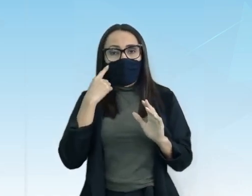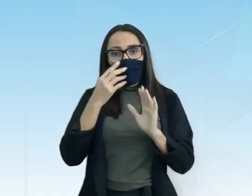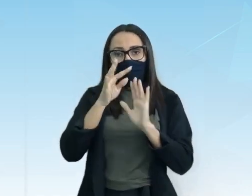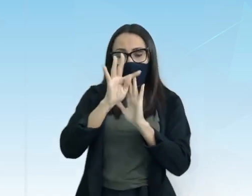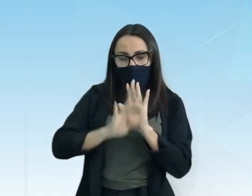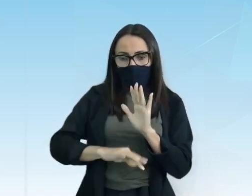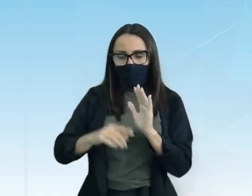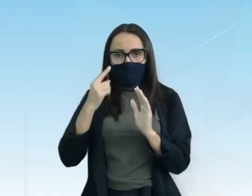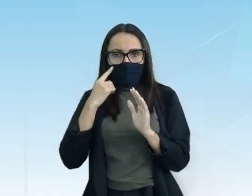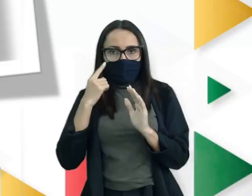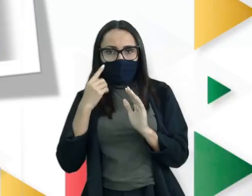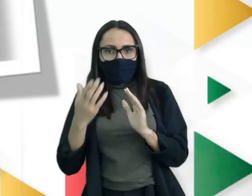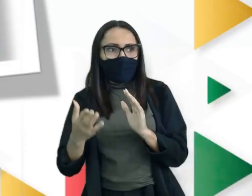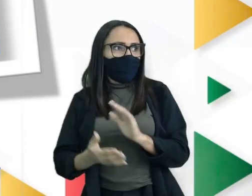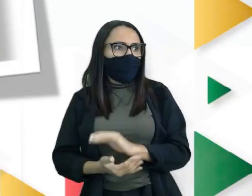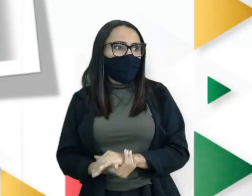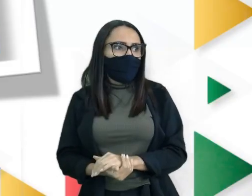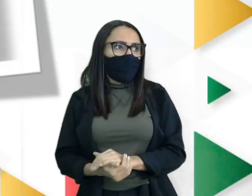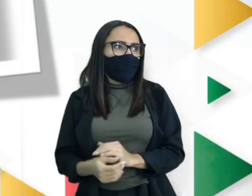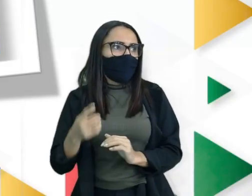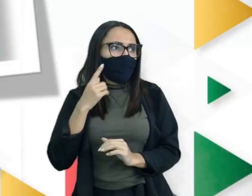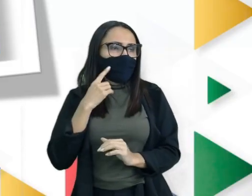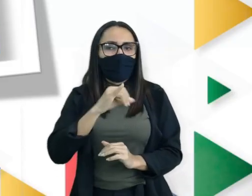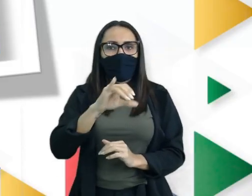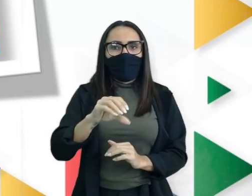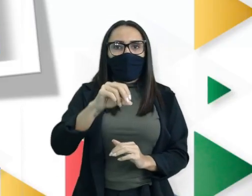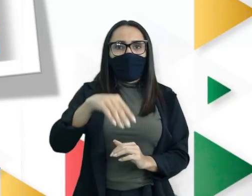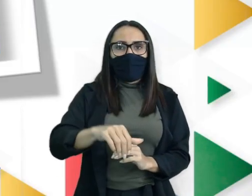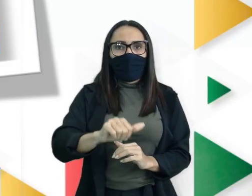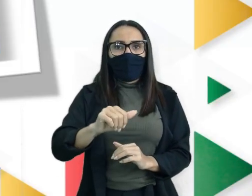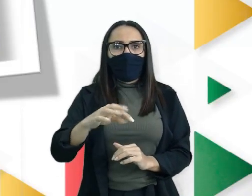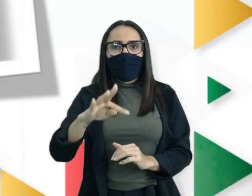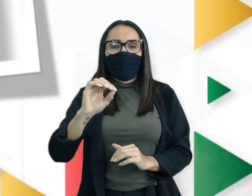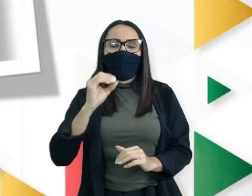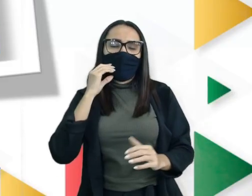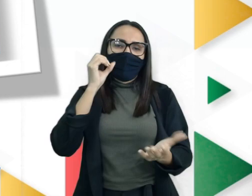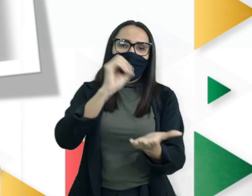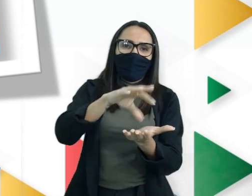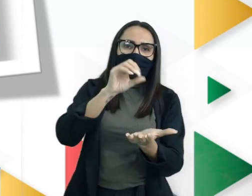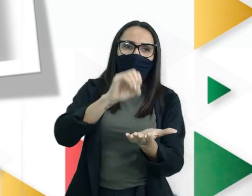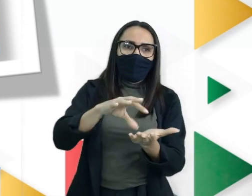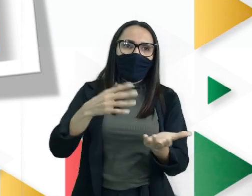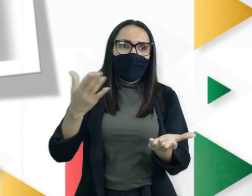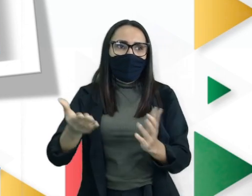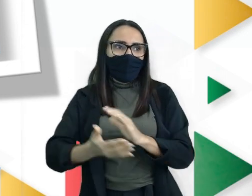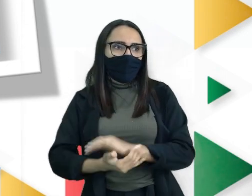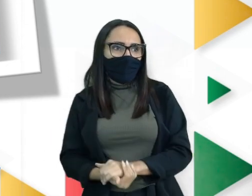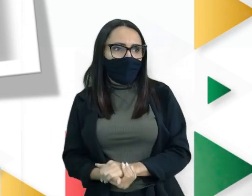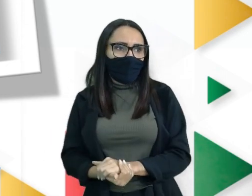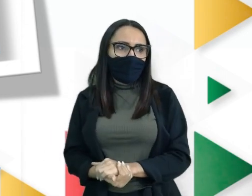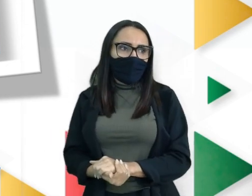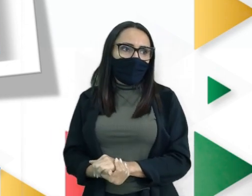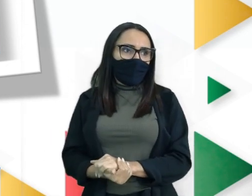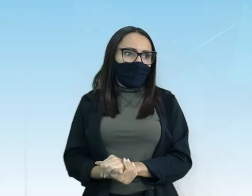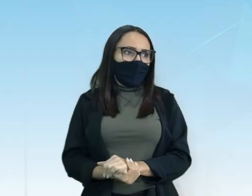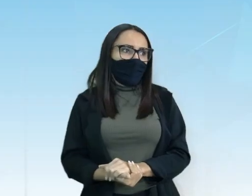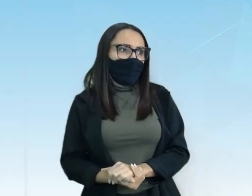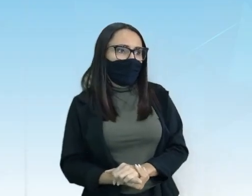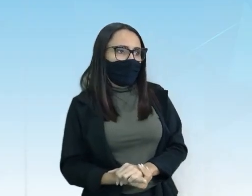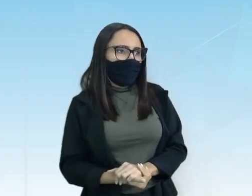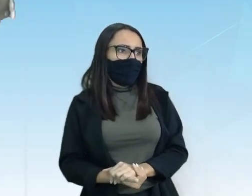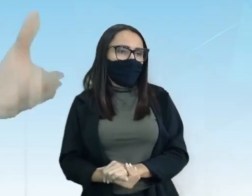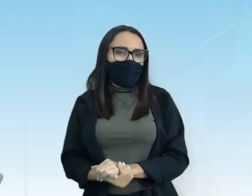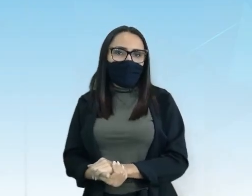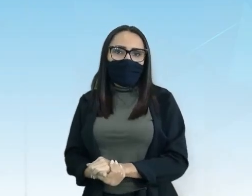essa observação, que nos trouxe foi Jonathan, aqui do EducaPE. Jonathan trouxe, certo? Esse